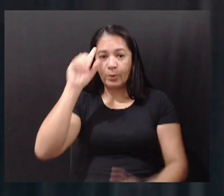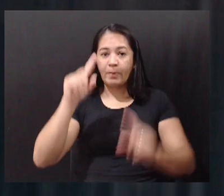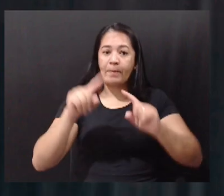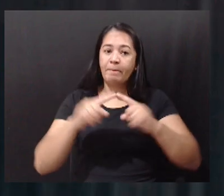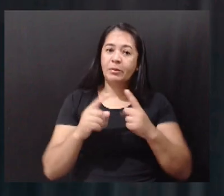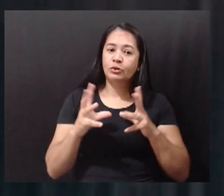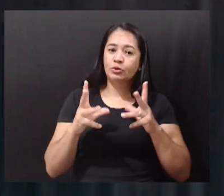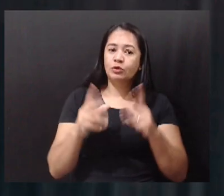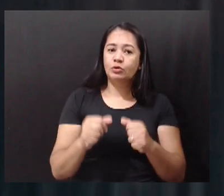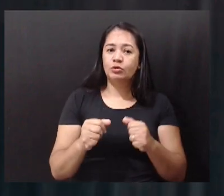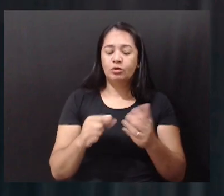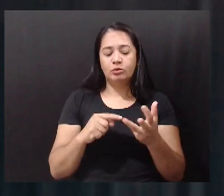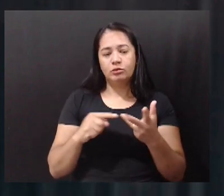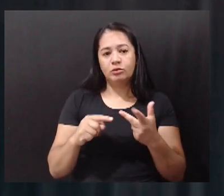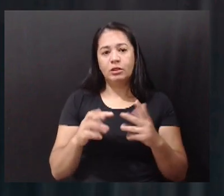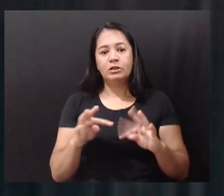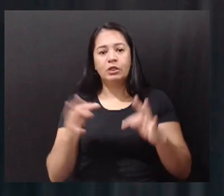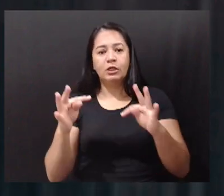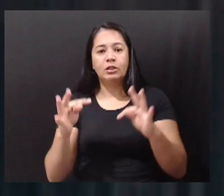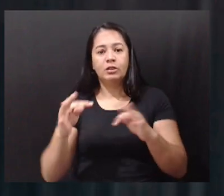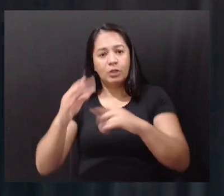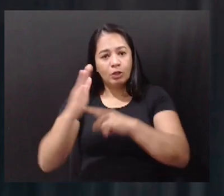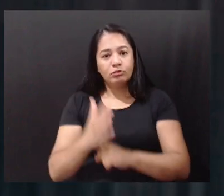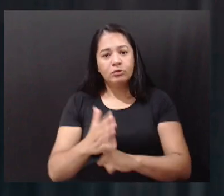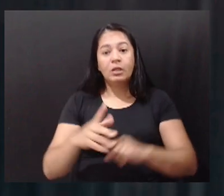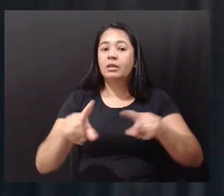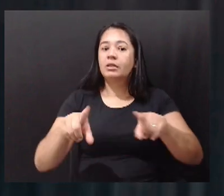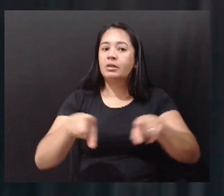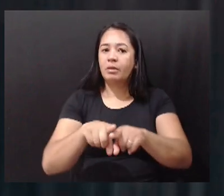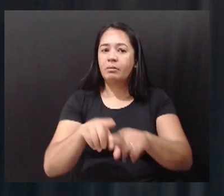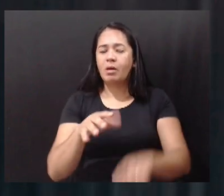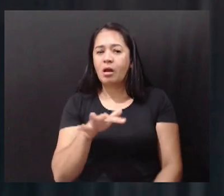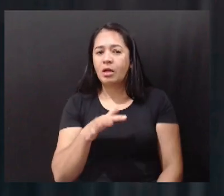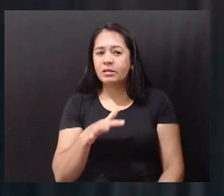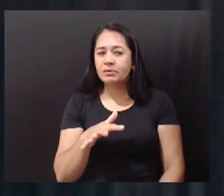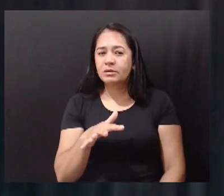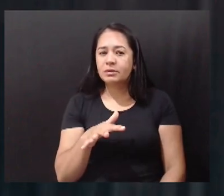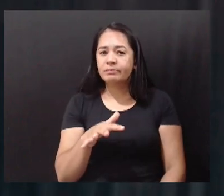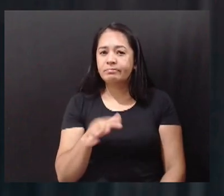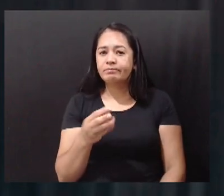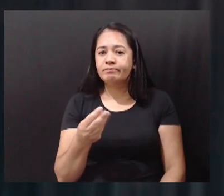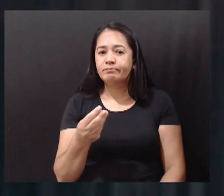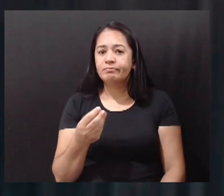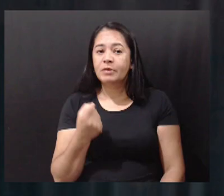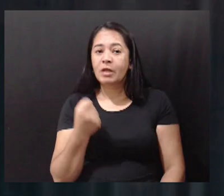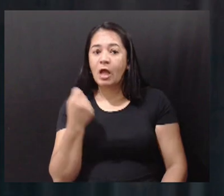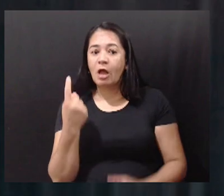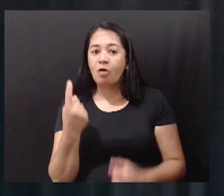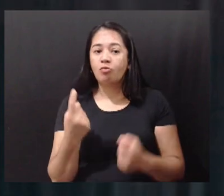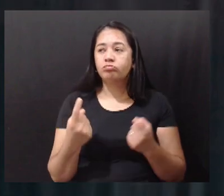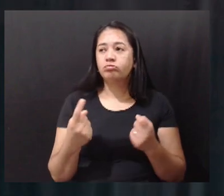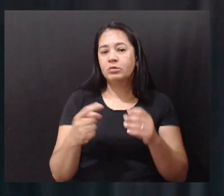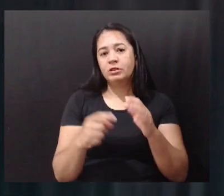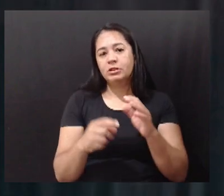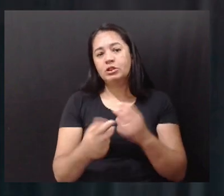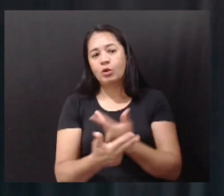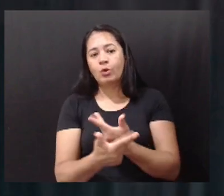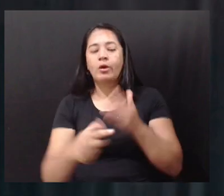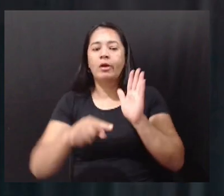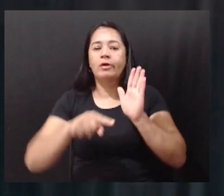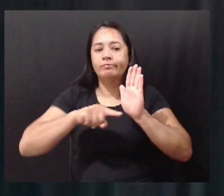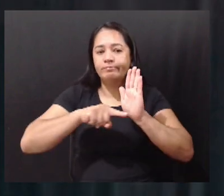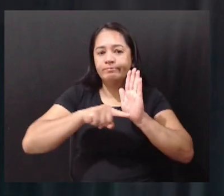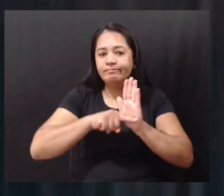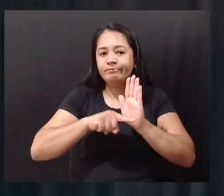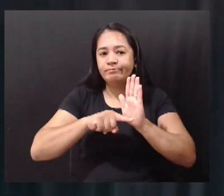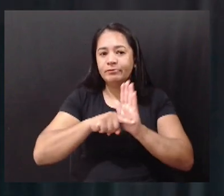que a tecnologia tem trazido, também, muitas vezes, vem alguns pontos negativos que a gente precisa pesar para tentar